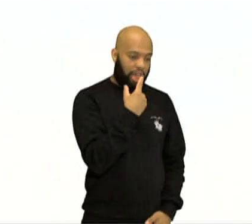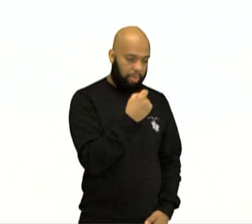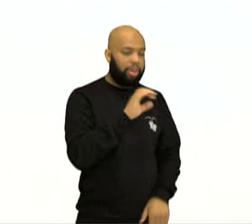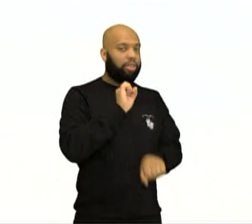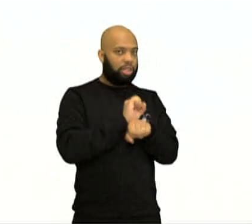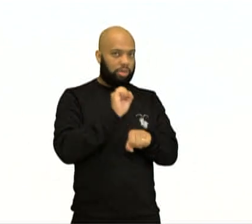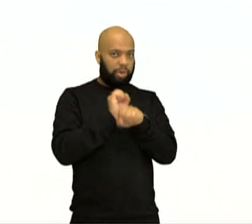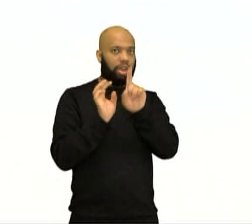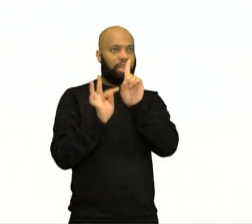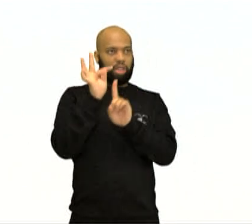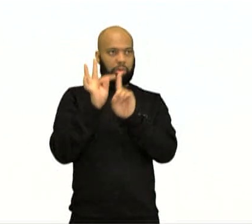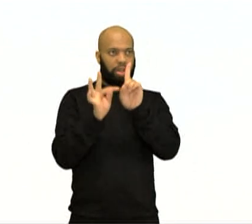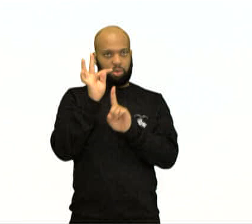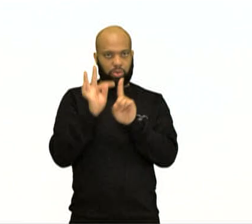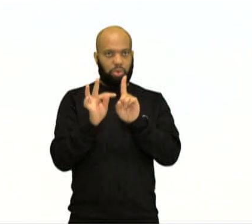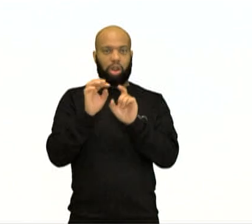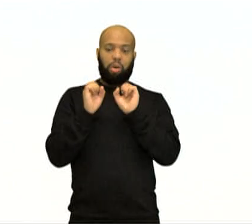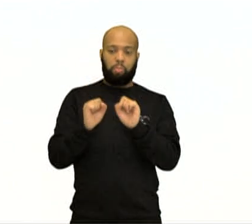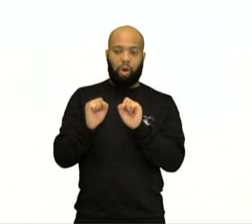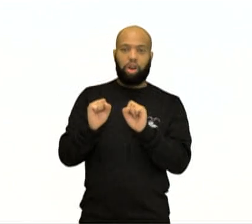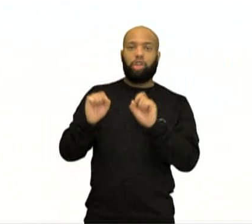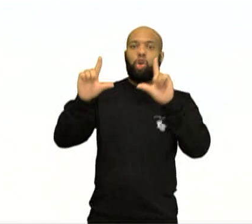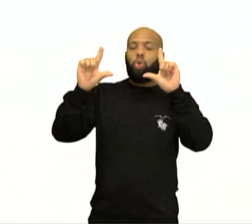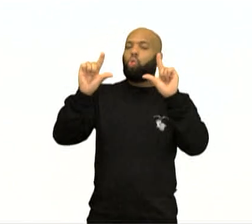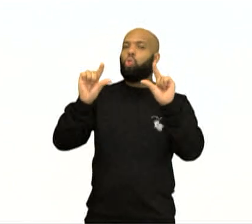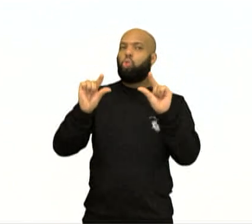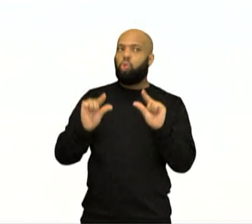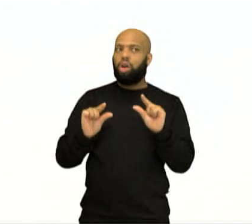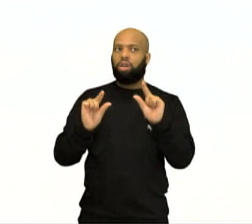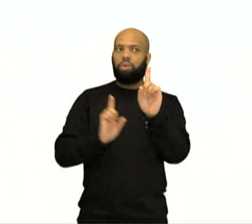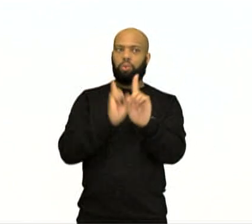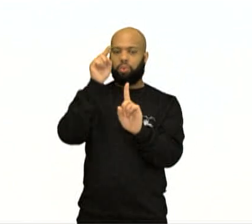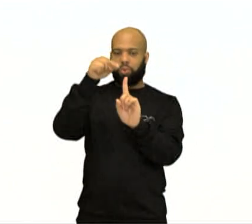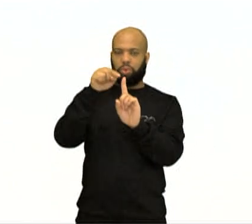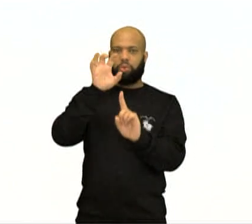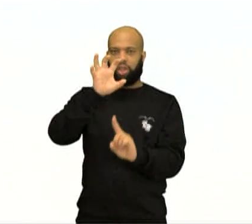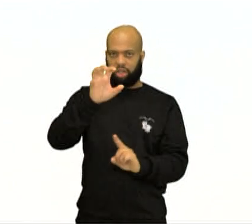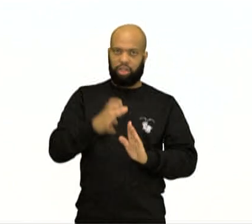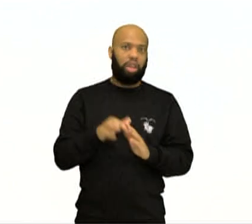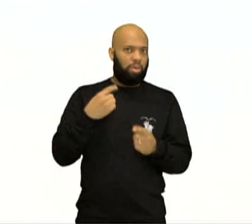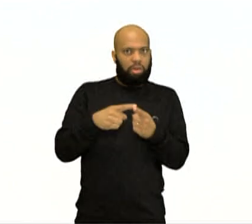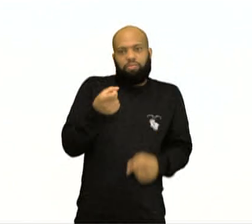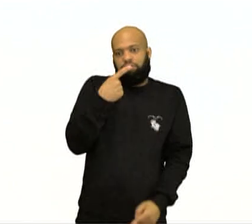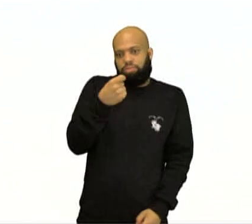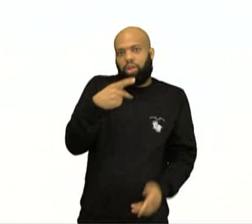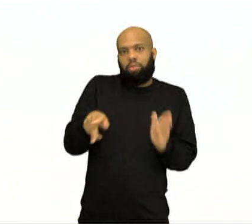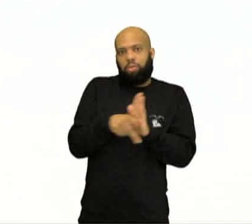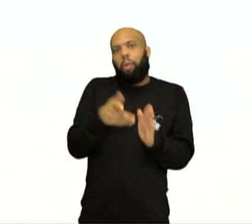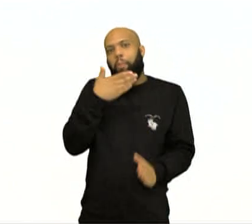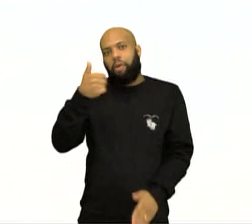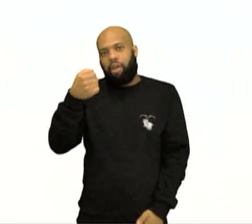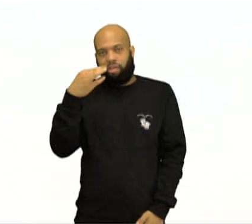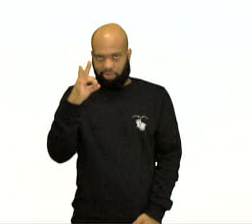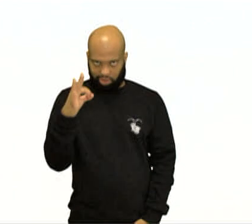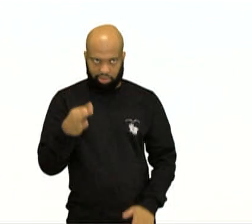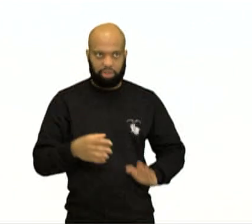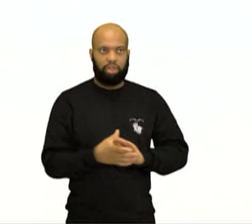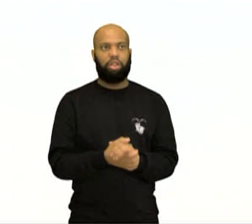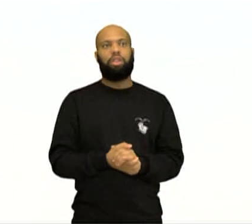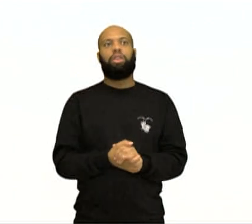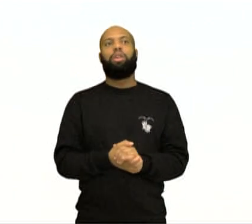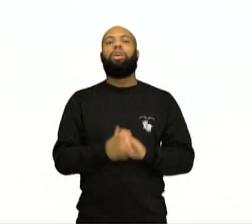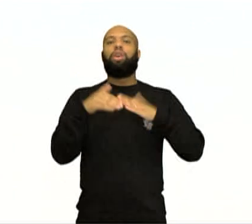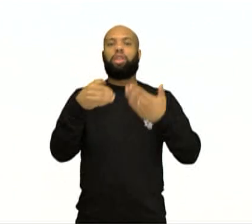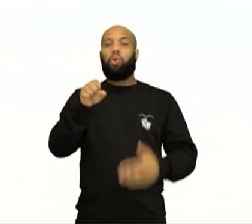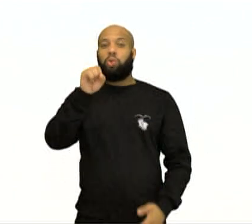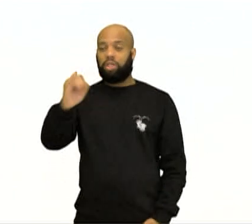essa temperatura, ela pode começar a cair, né? A ideia é essa, você sendo medicado é que a temperatura caia, que ela baixe, né? Se